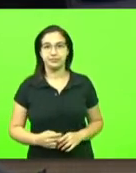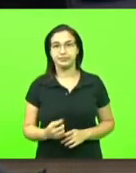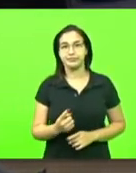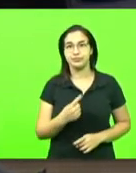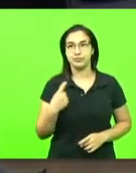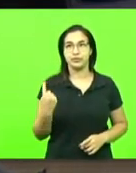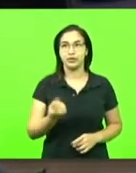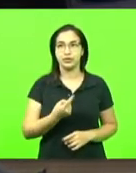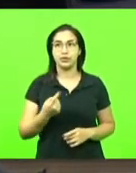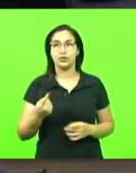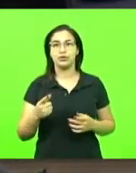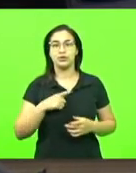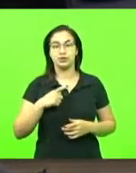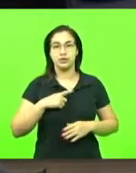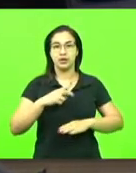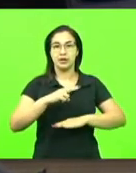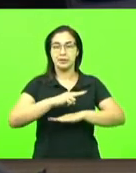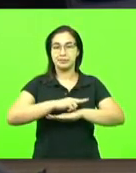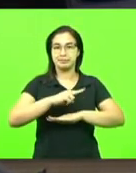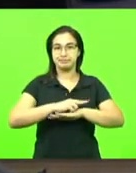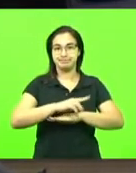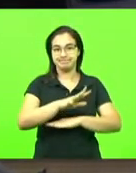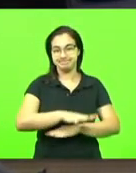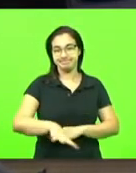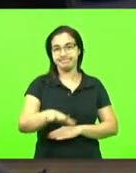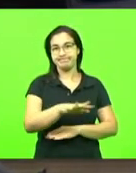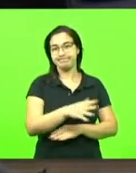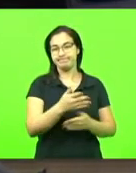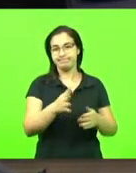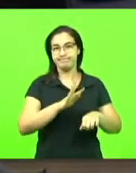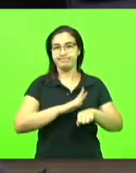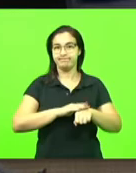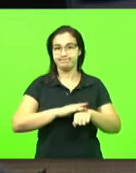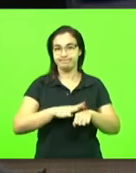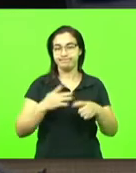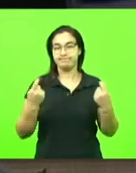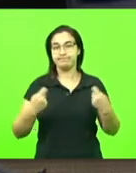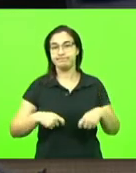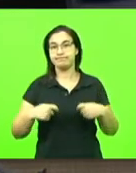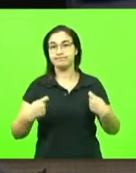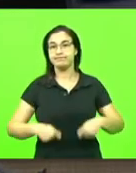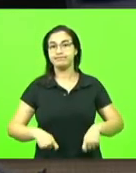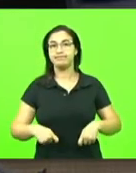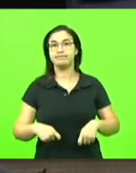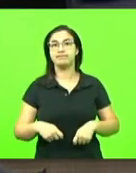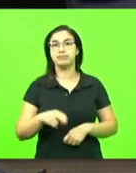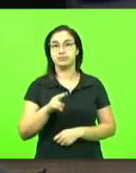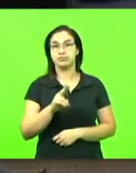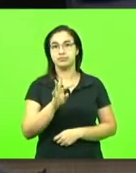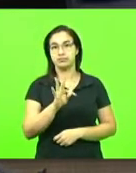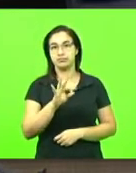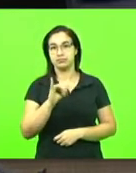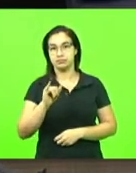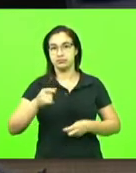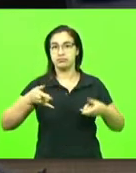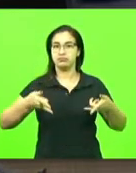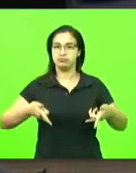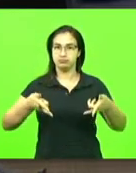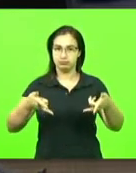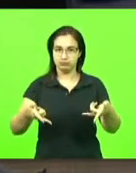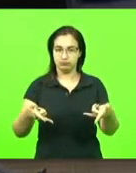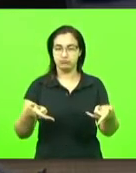os pacientes da região tendo essa necessidade de ter uma UTI neonatal, às vezes